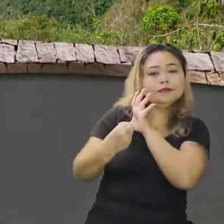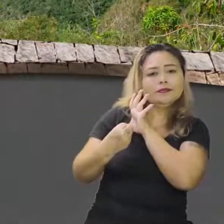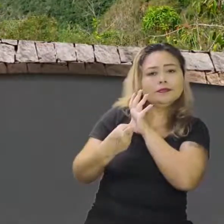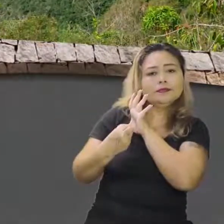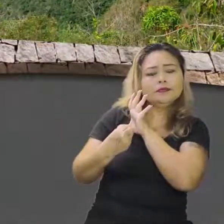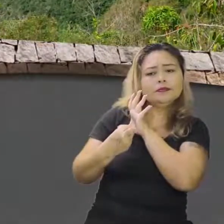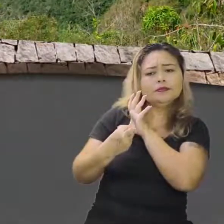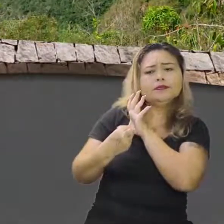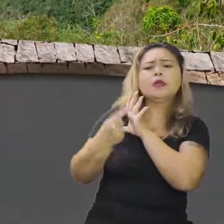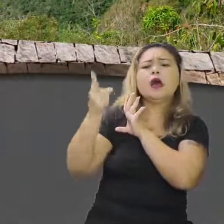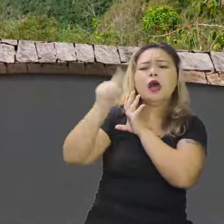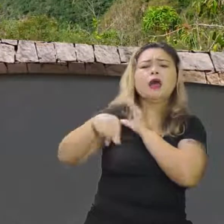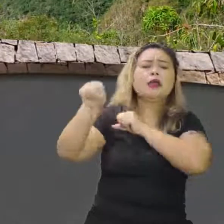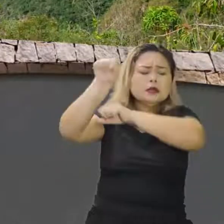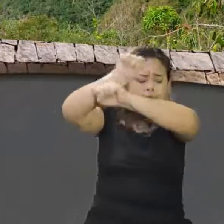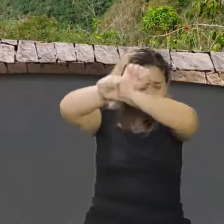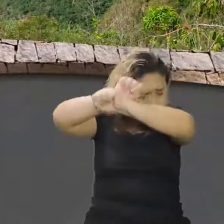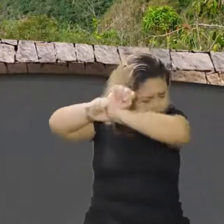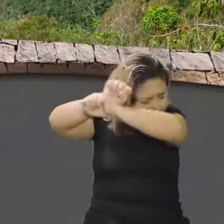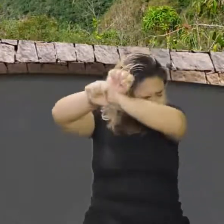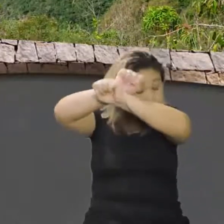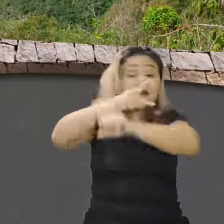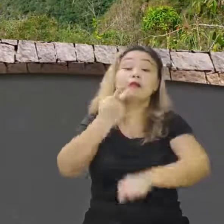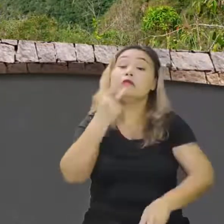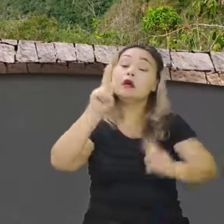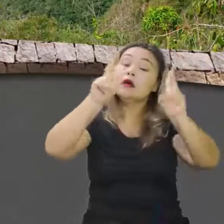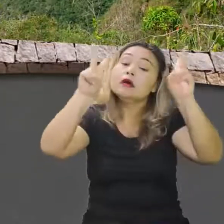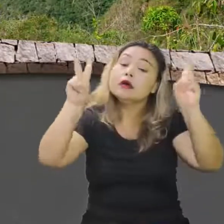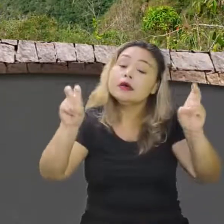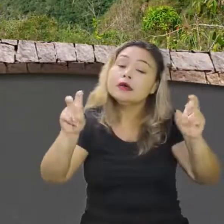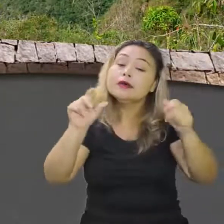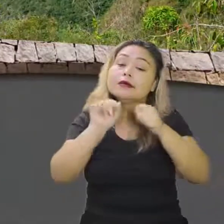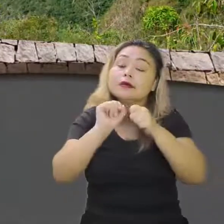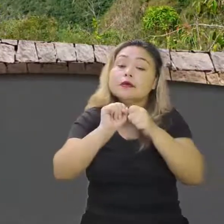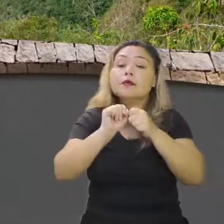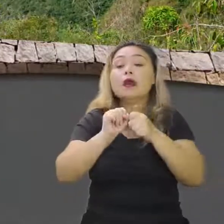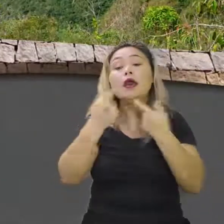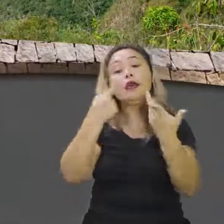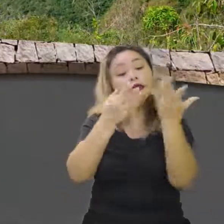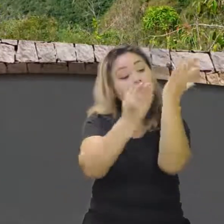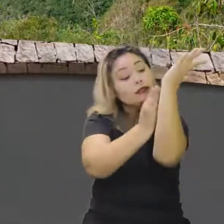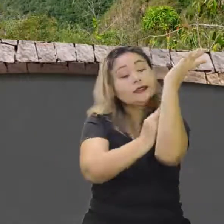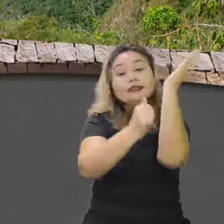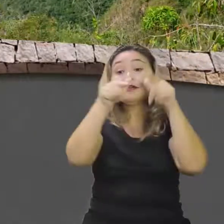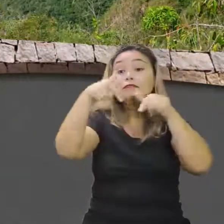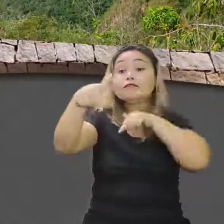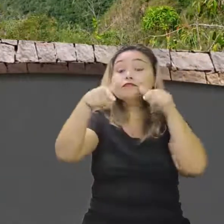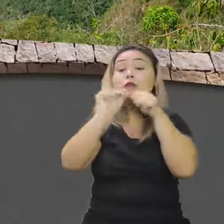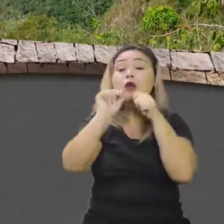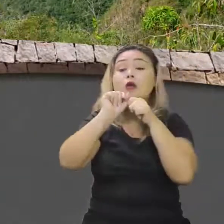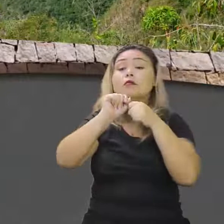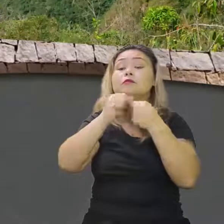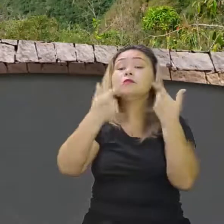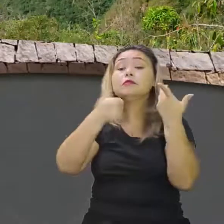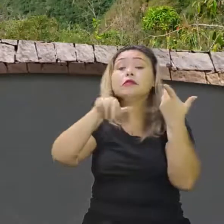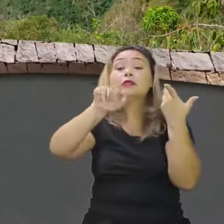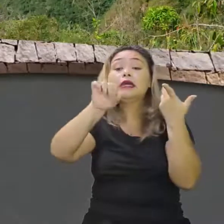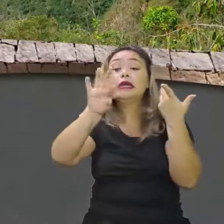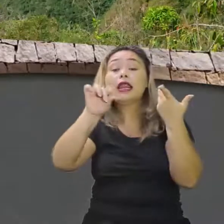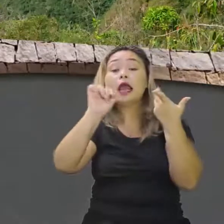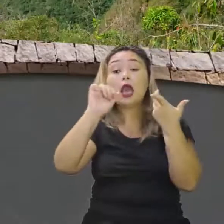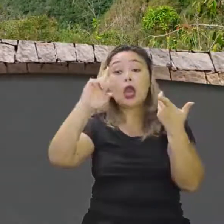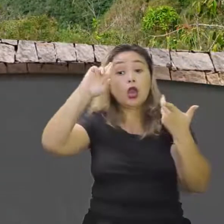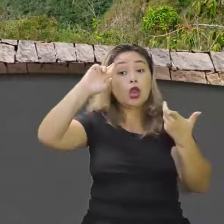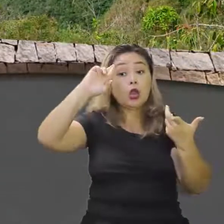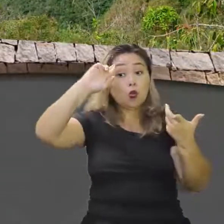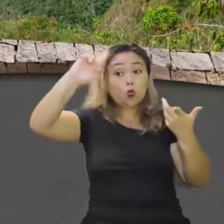era um verdadeiro escravo. Ele foi chamado de quê? Seringueiro. Quem era o seringalista? Era o